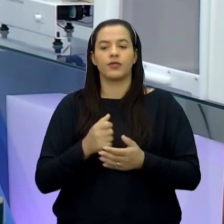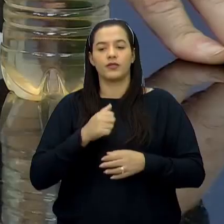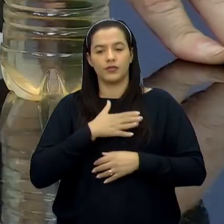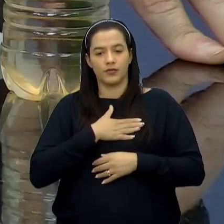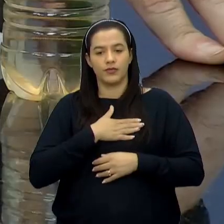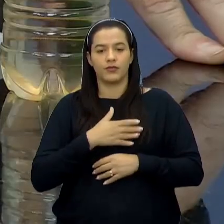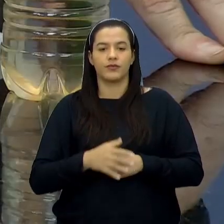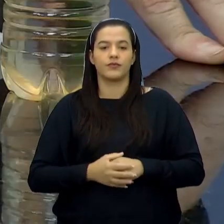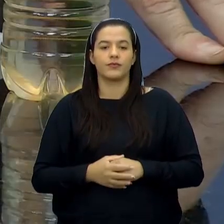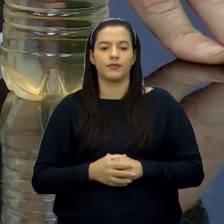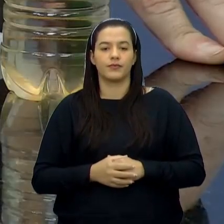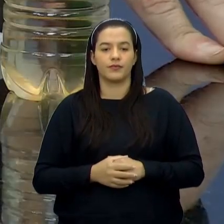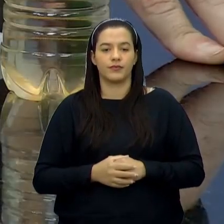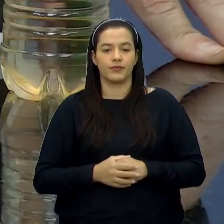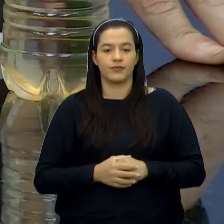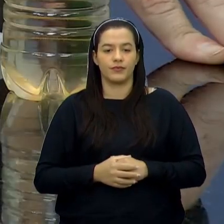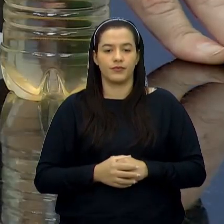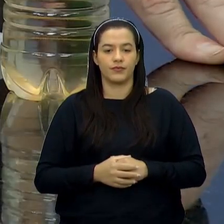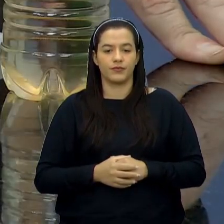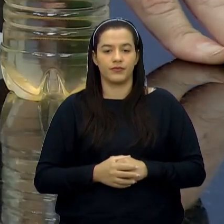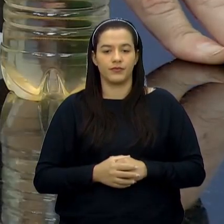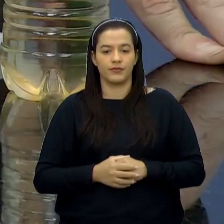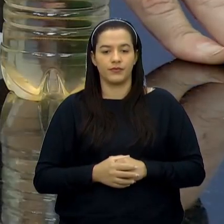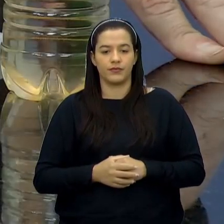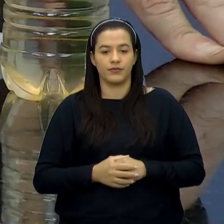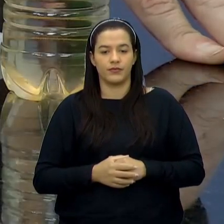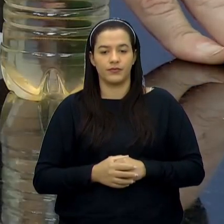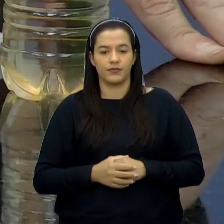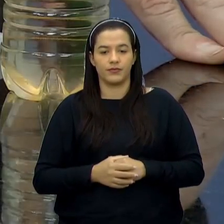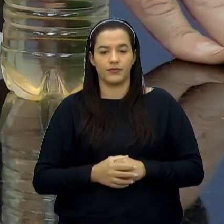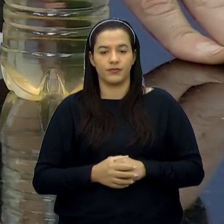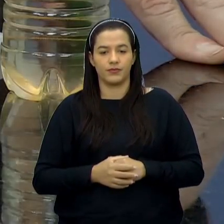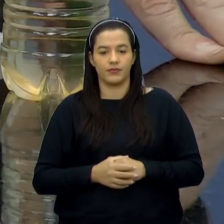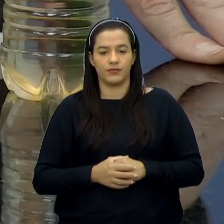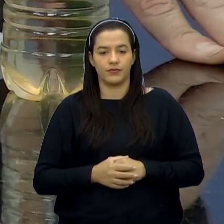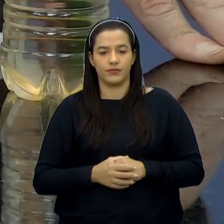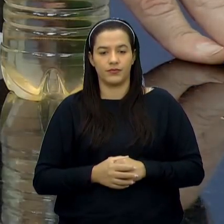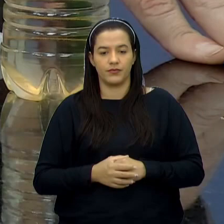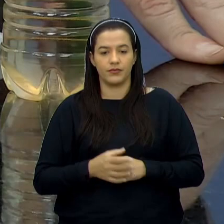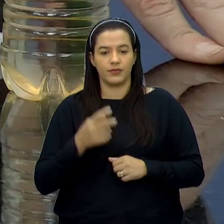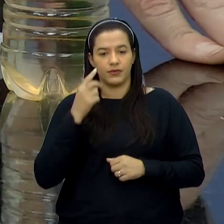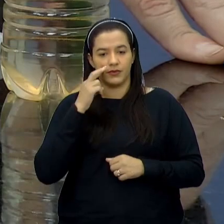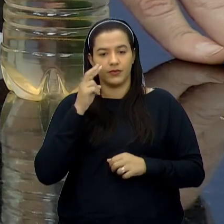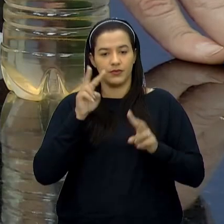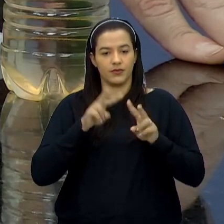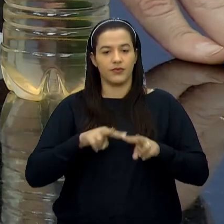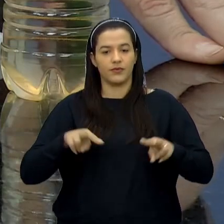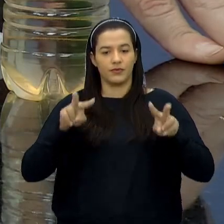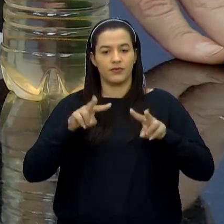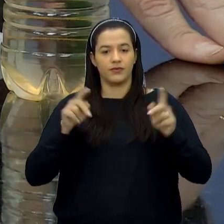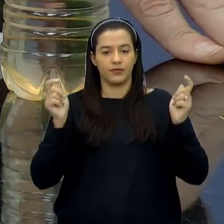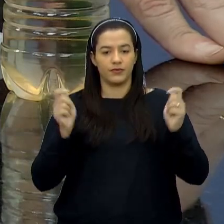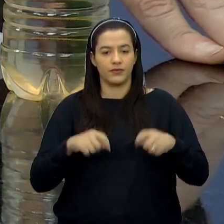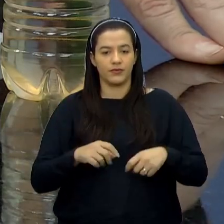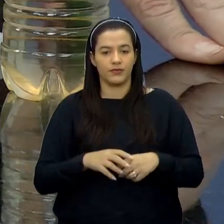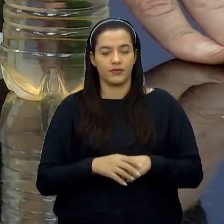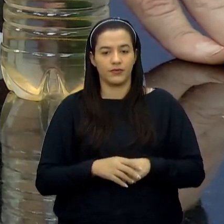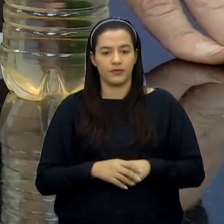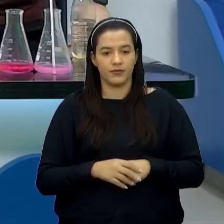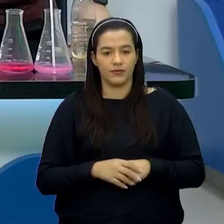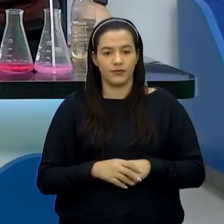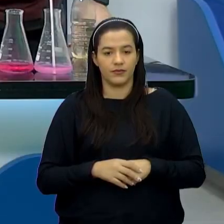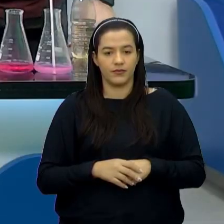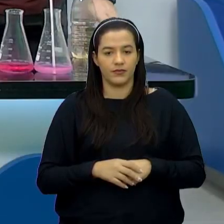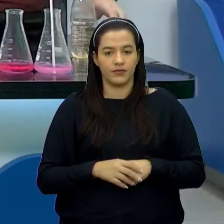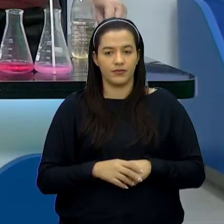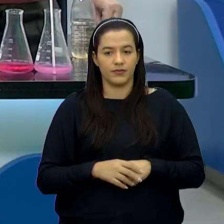gostam dessas coisas, de coisas práticas que eles consigam visualizar, né? E também sai do lugar